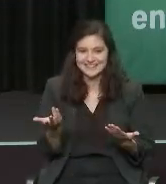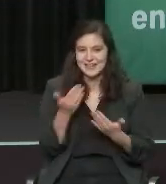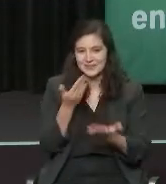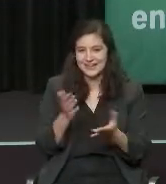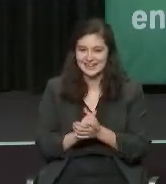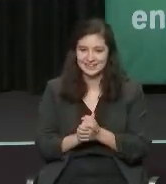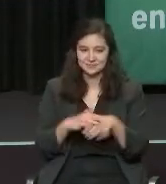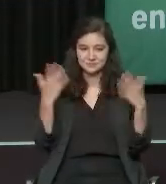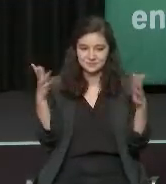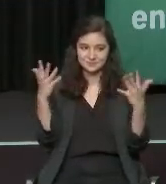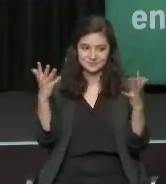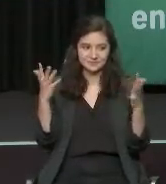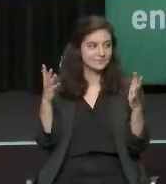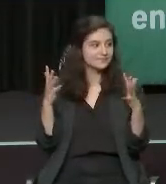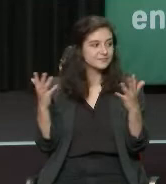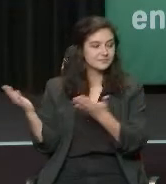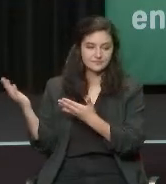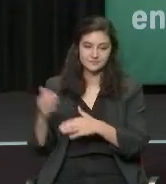obrigada.